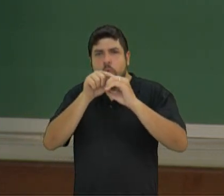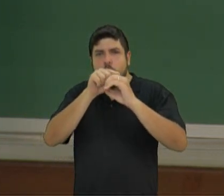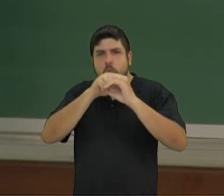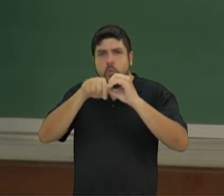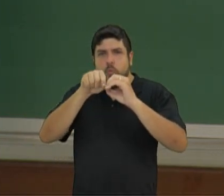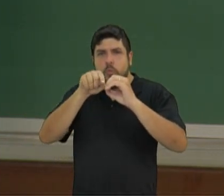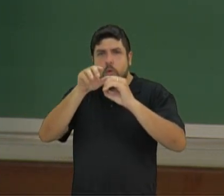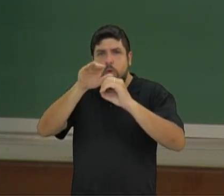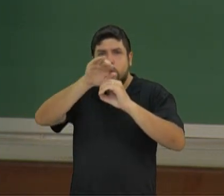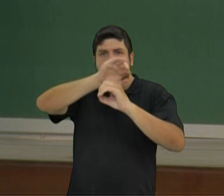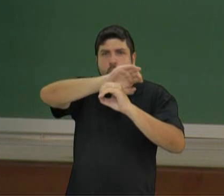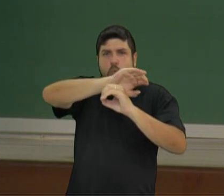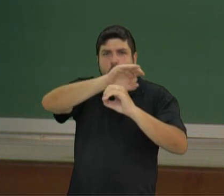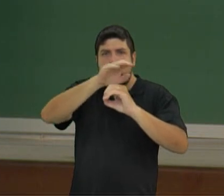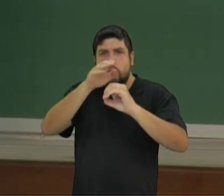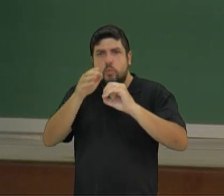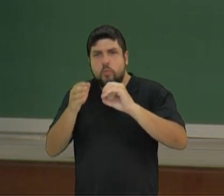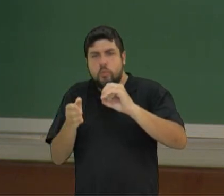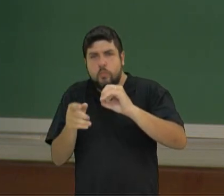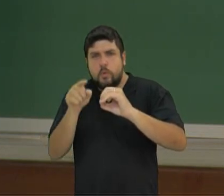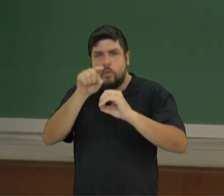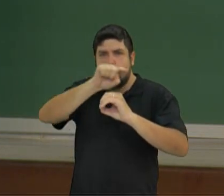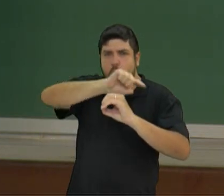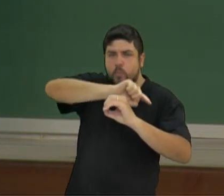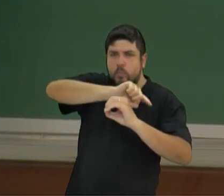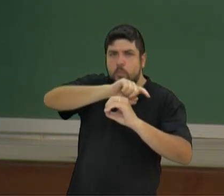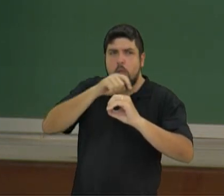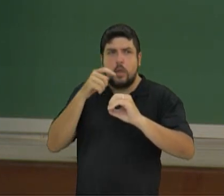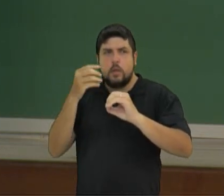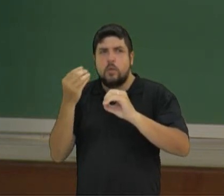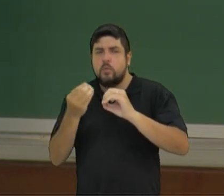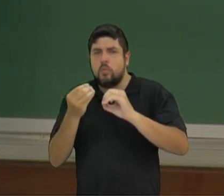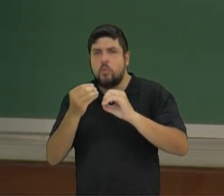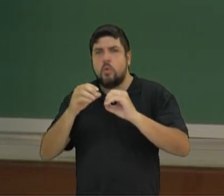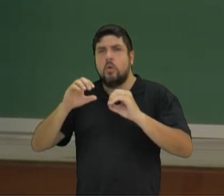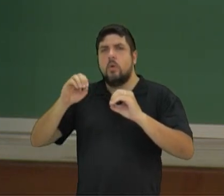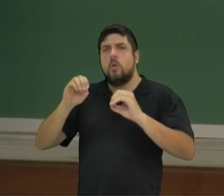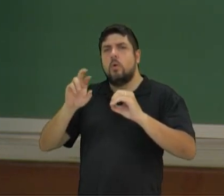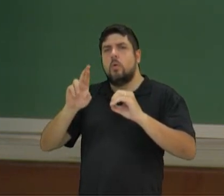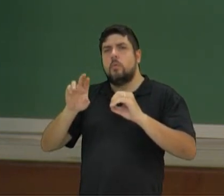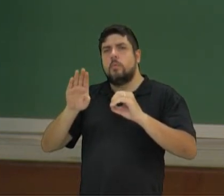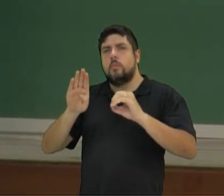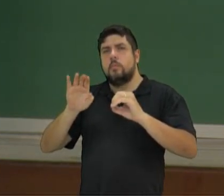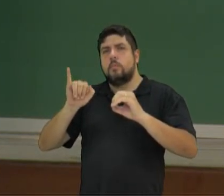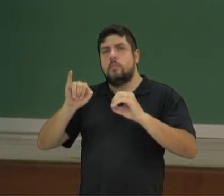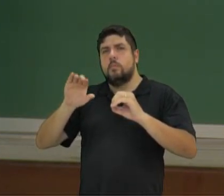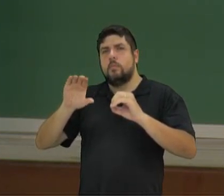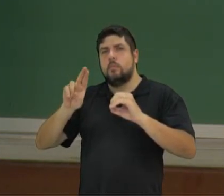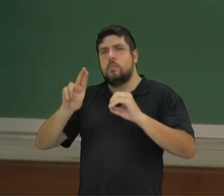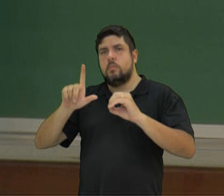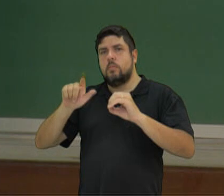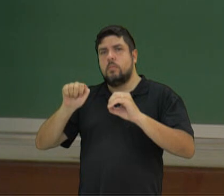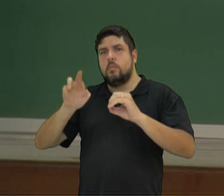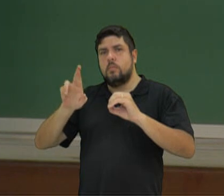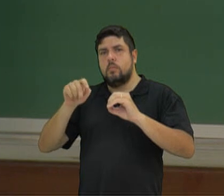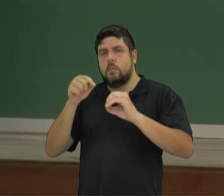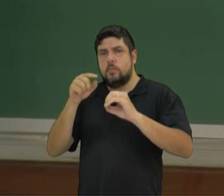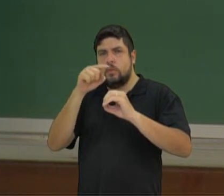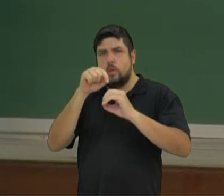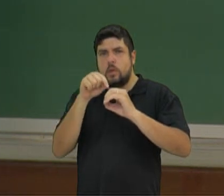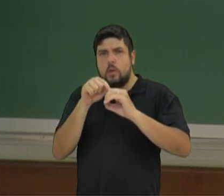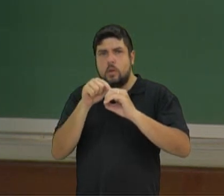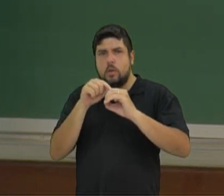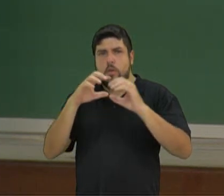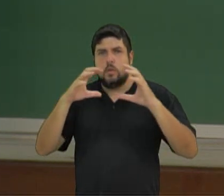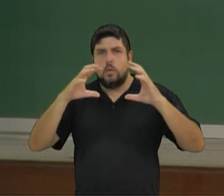músculo circular ou orbicular. Esse músculo circular, ele atua quando contrai